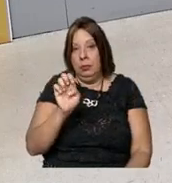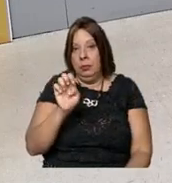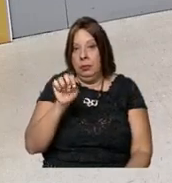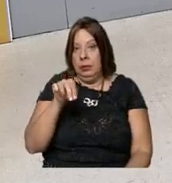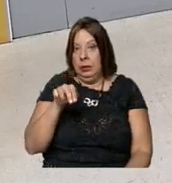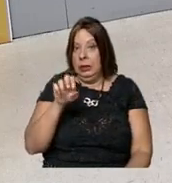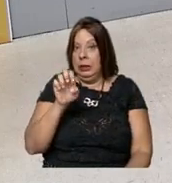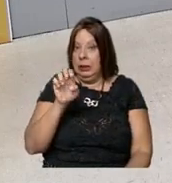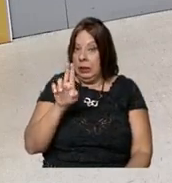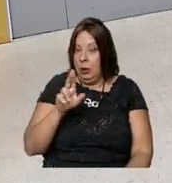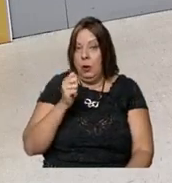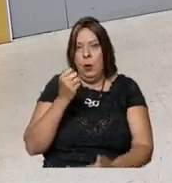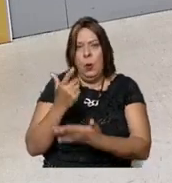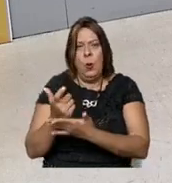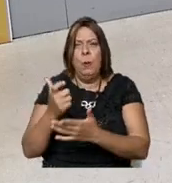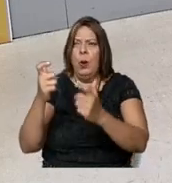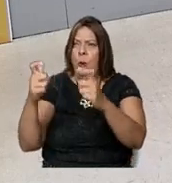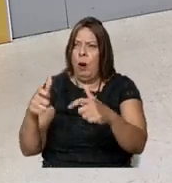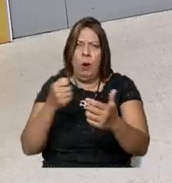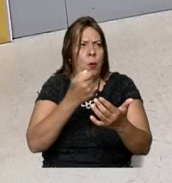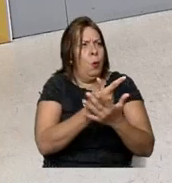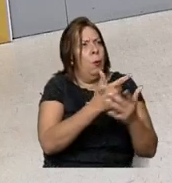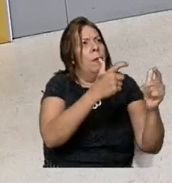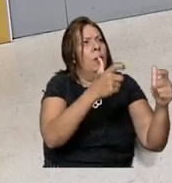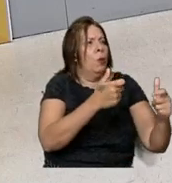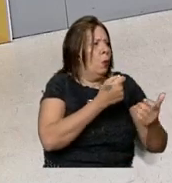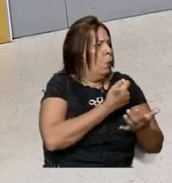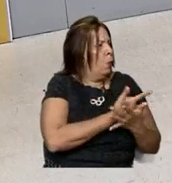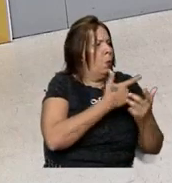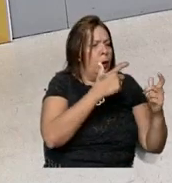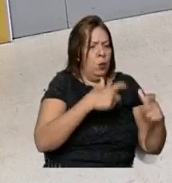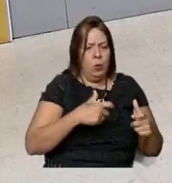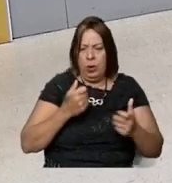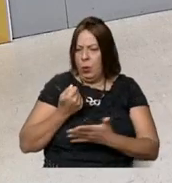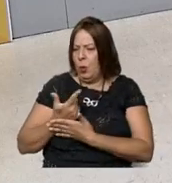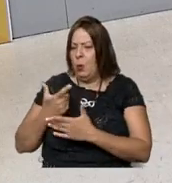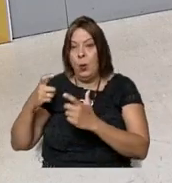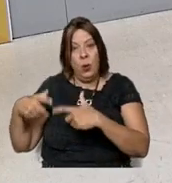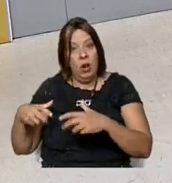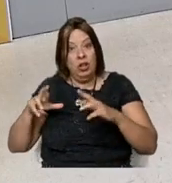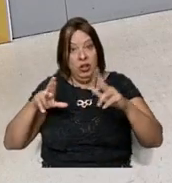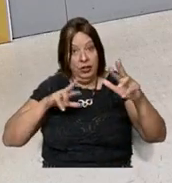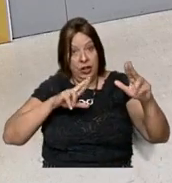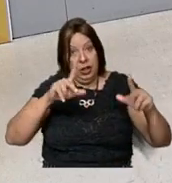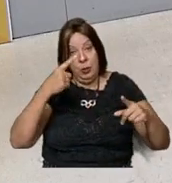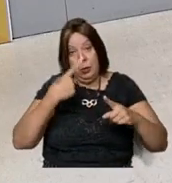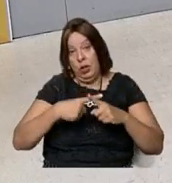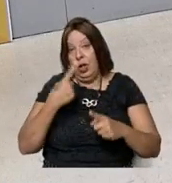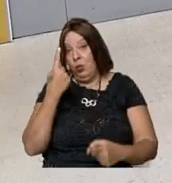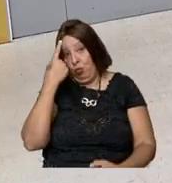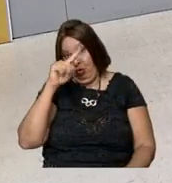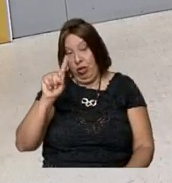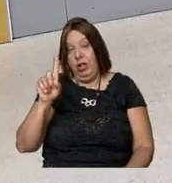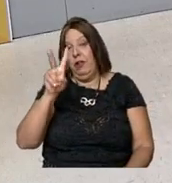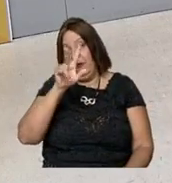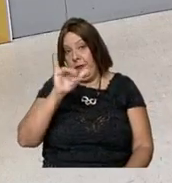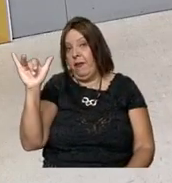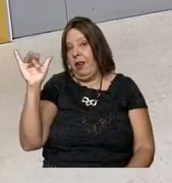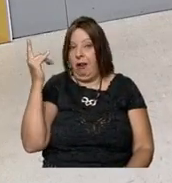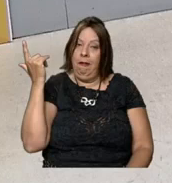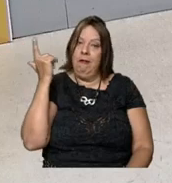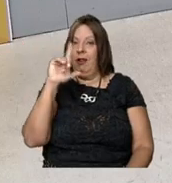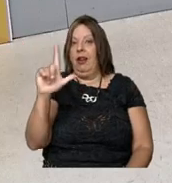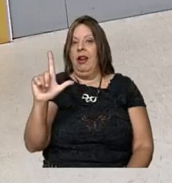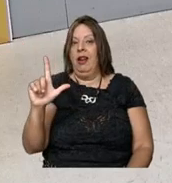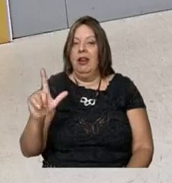eu vou comprar em vários pontos diferentes pra cercar. Um dia eu serei o contemplado, você vai chamar meu nome lá na TV, hein?